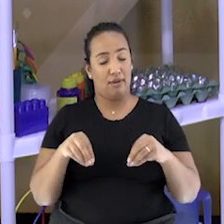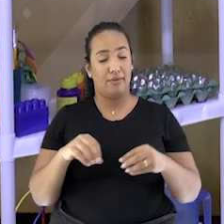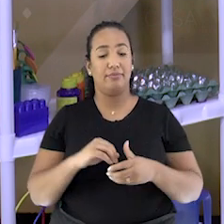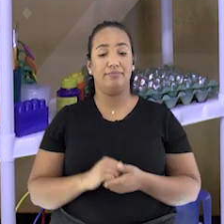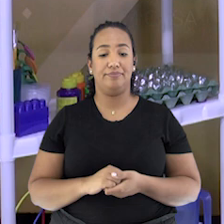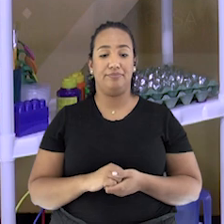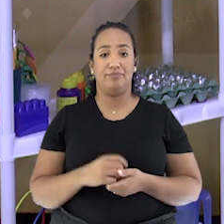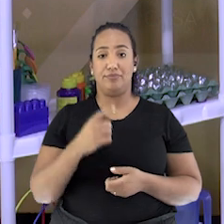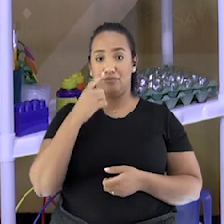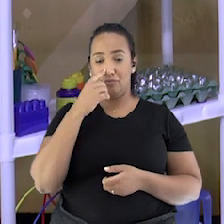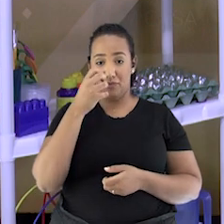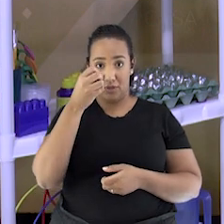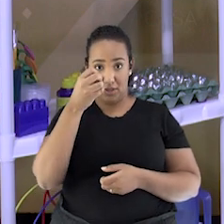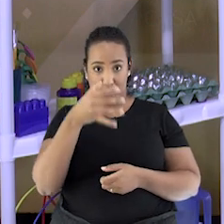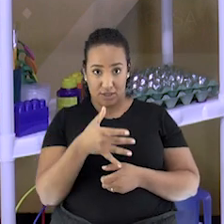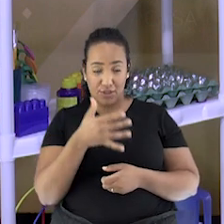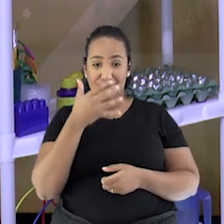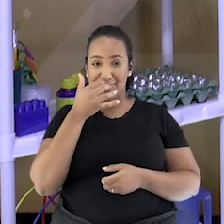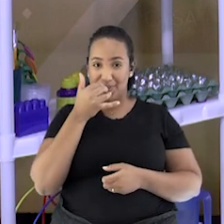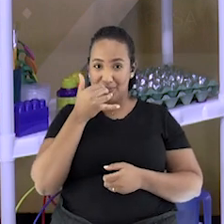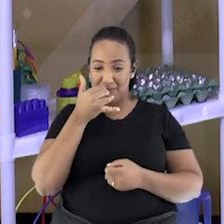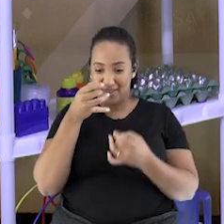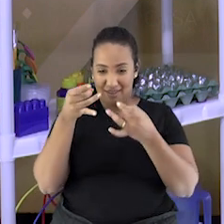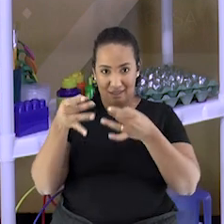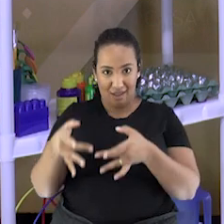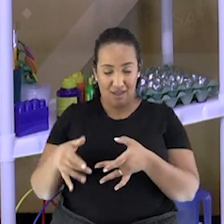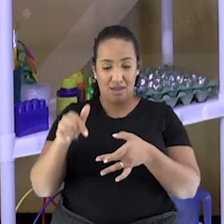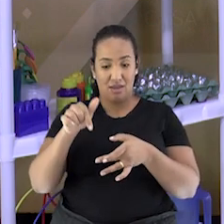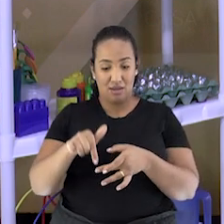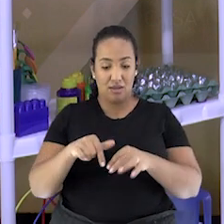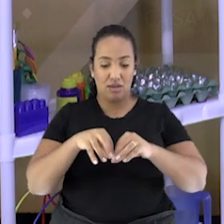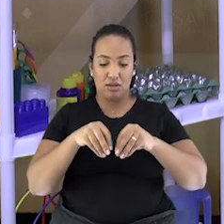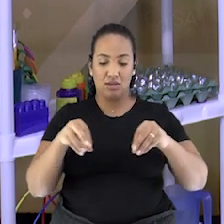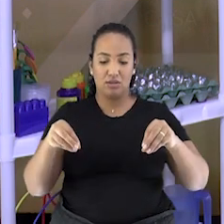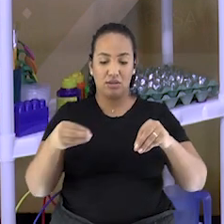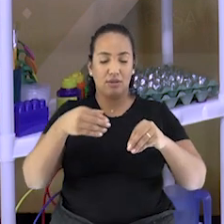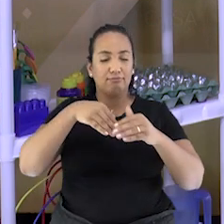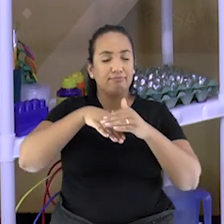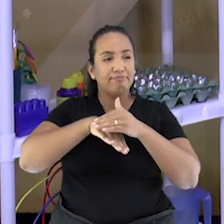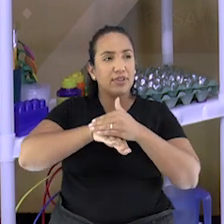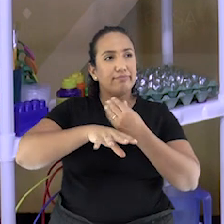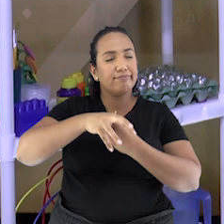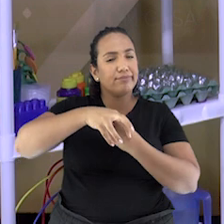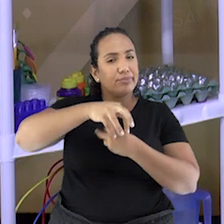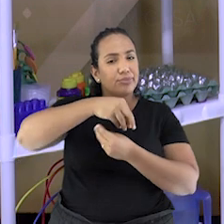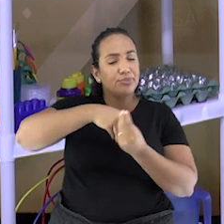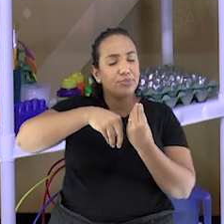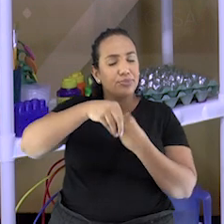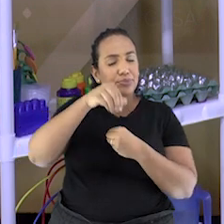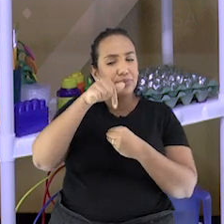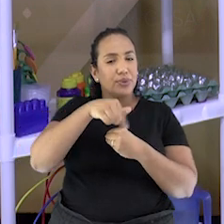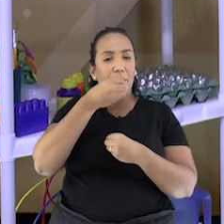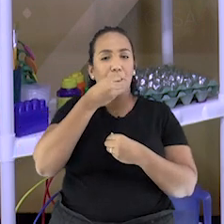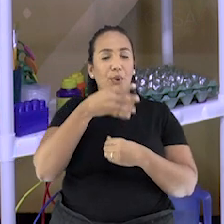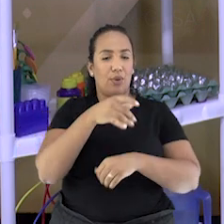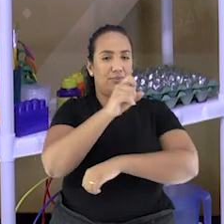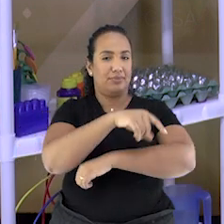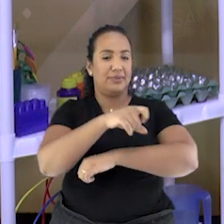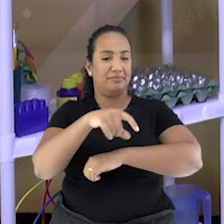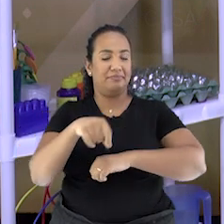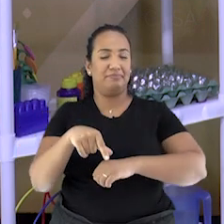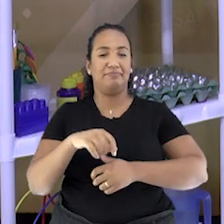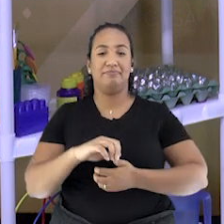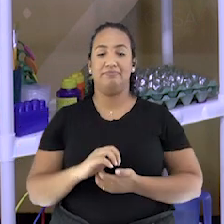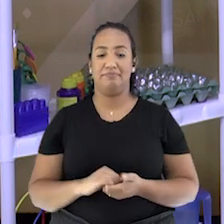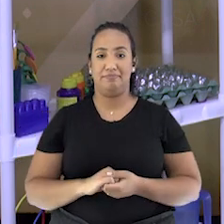nova matéria no meio dela. E ela ficará boa para dar mais frutos. Mas o mesmo não acontece com certos